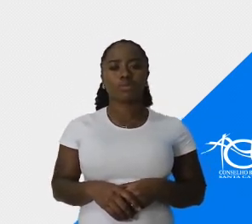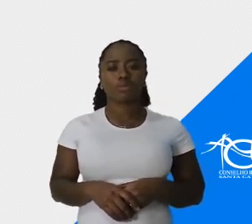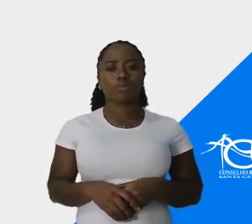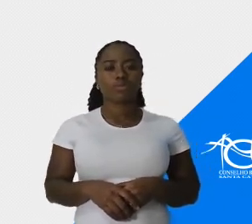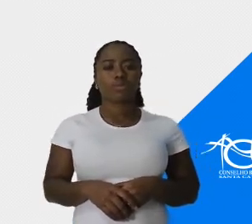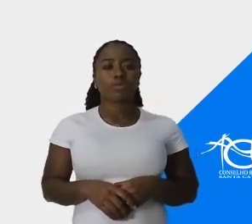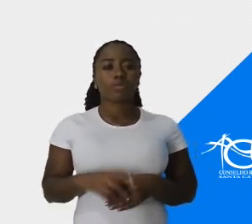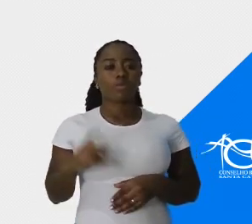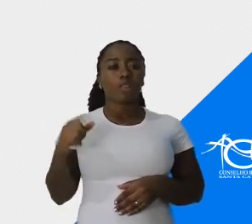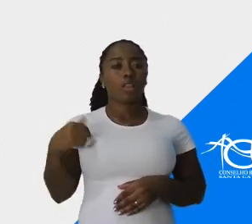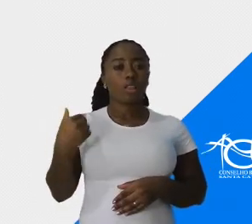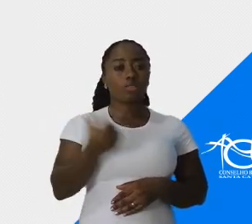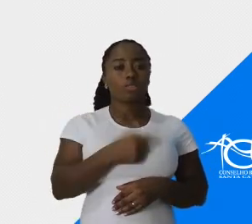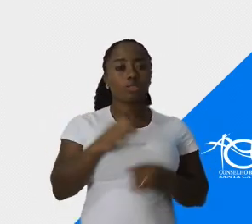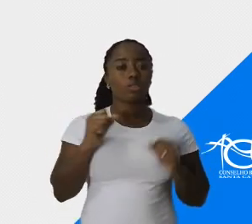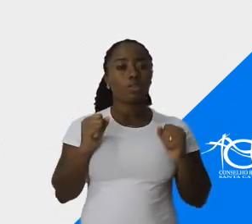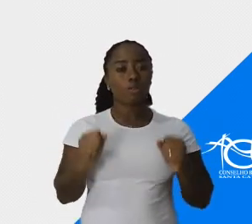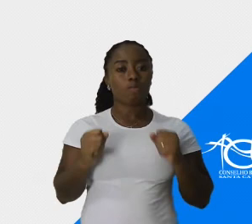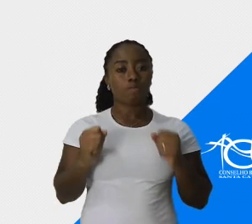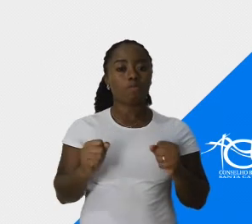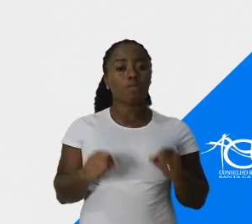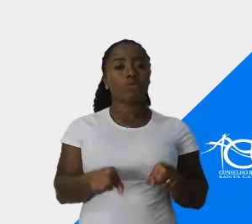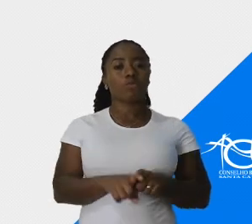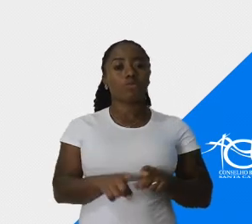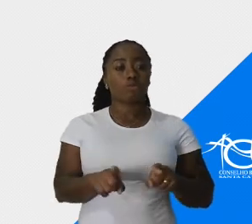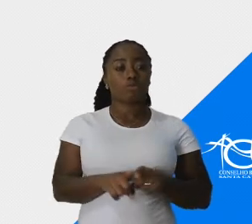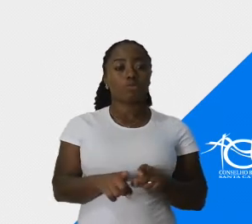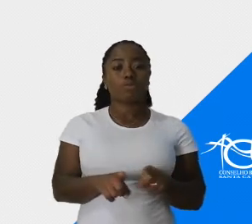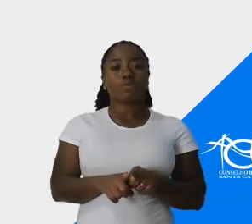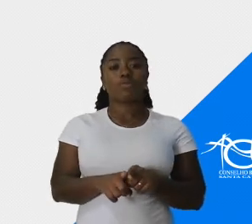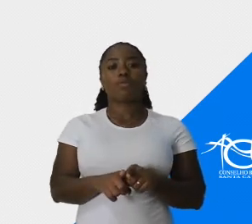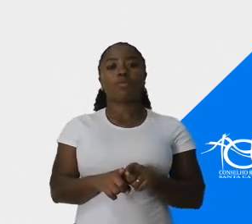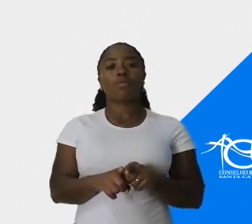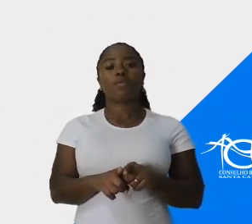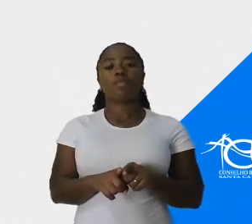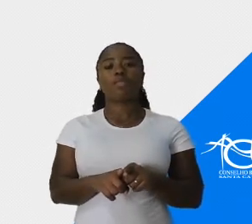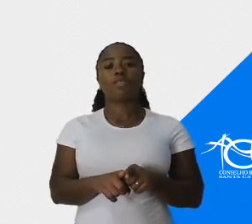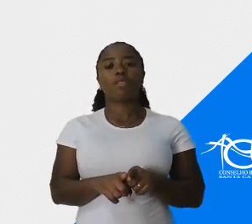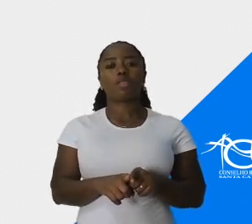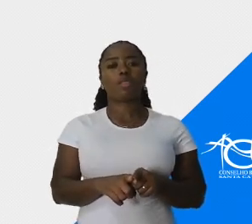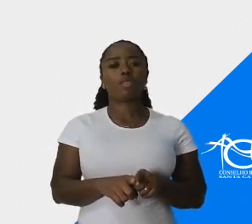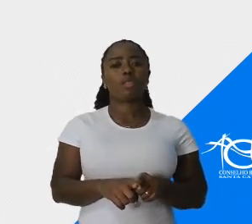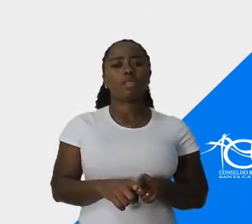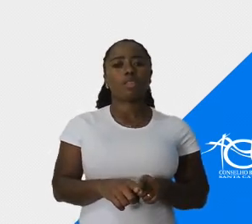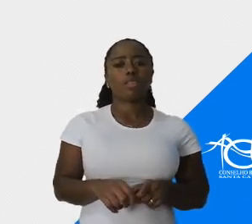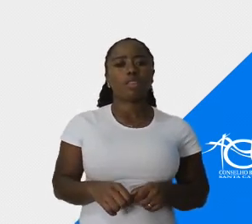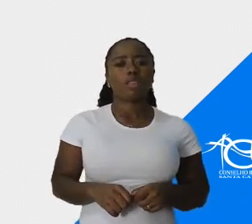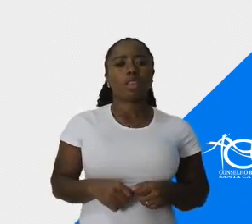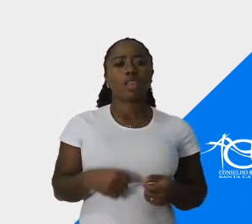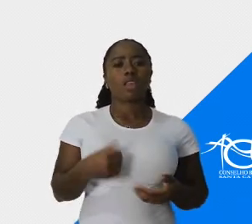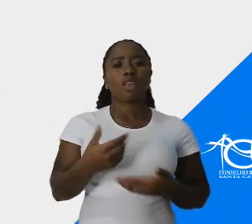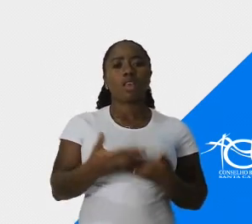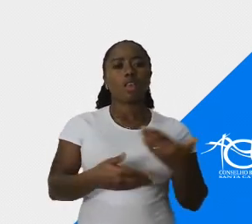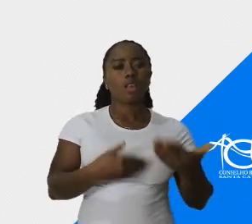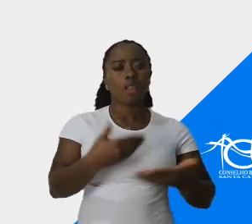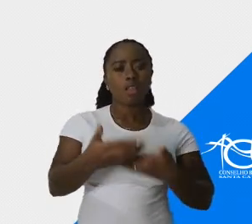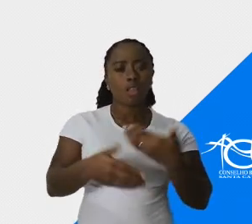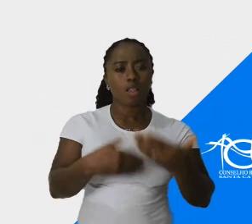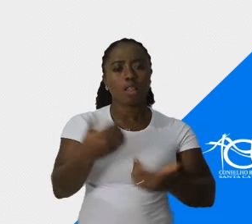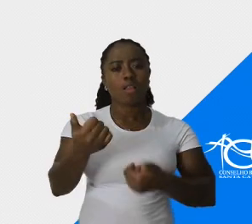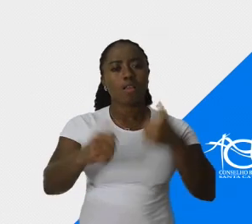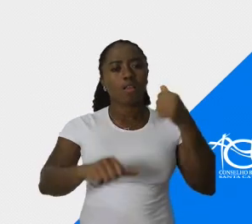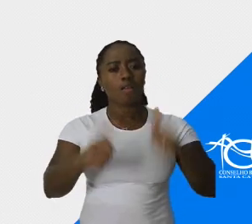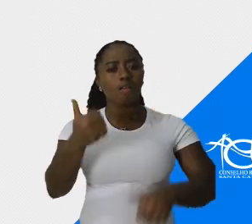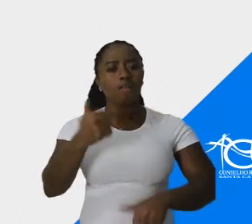relacionar, levantar a possibilidade, então, de que o grande avanço da avaliação psicológica do trânsito é, de fato, tentar